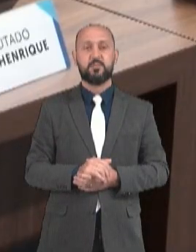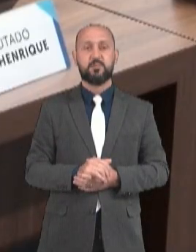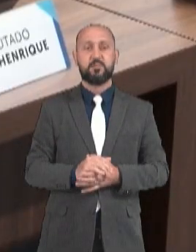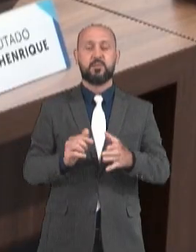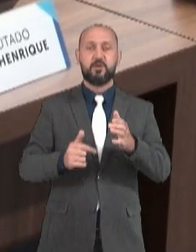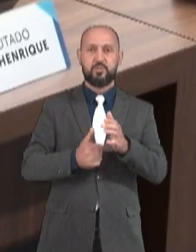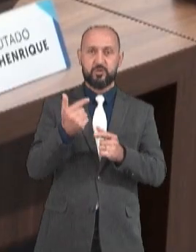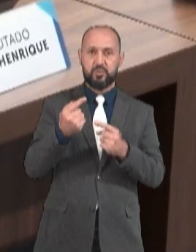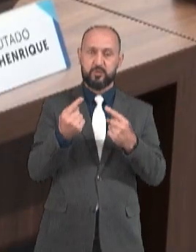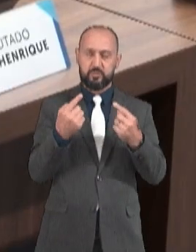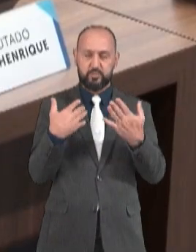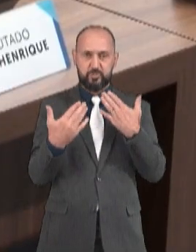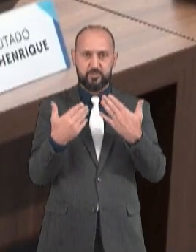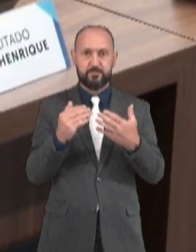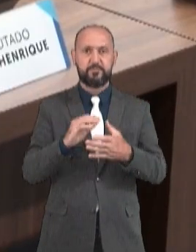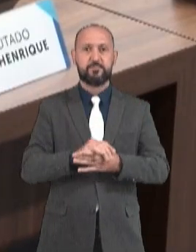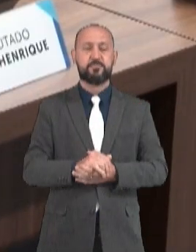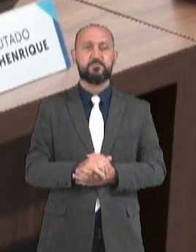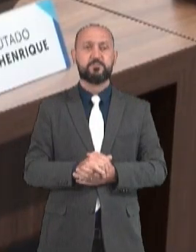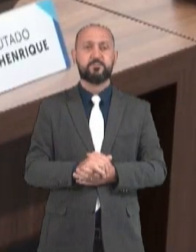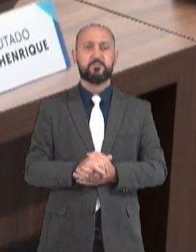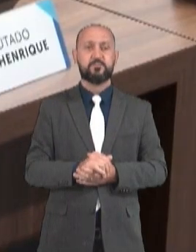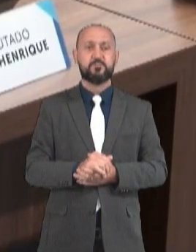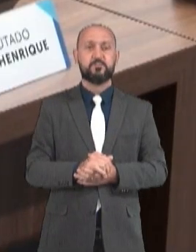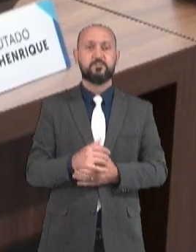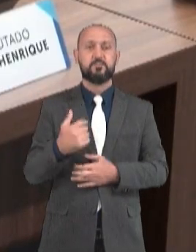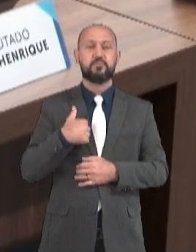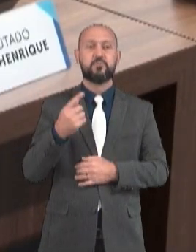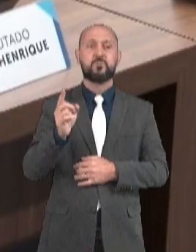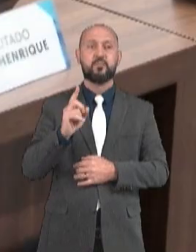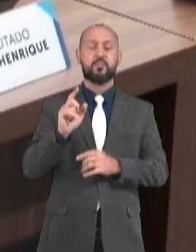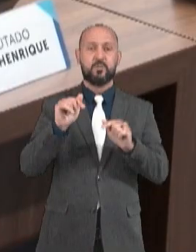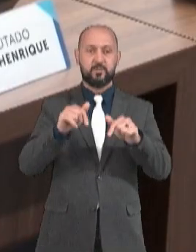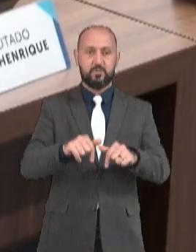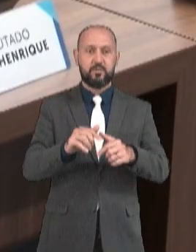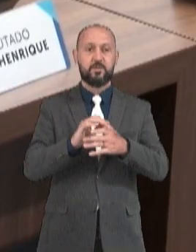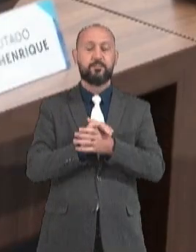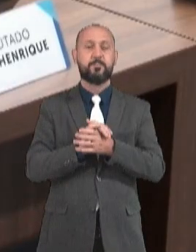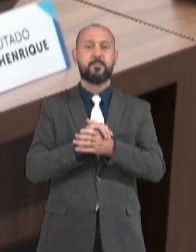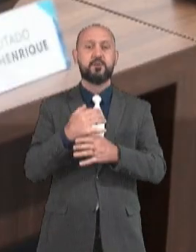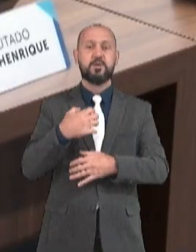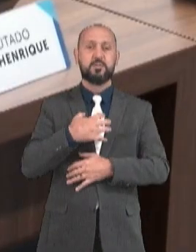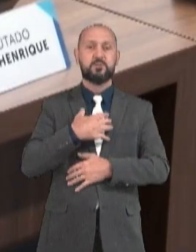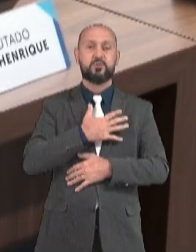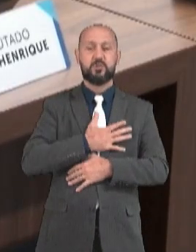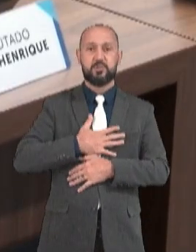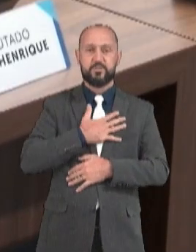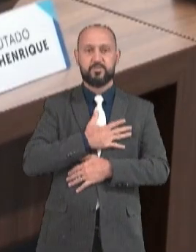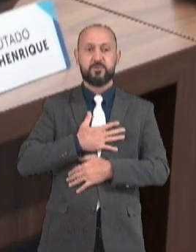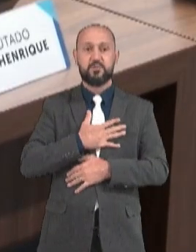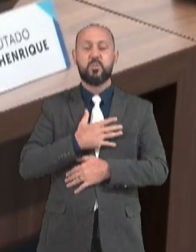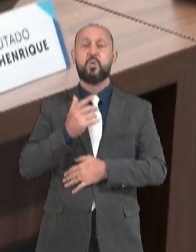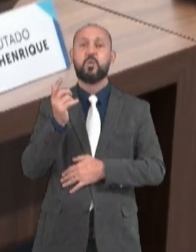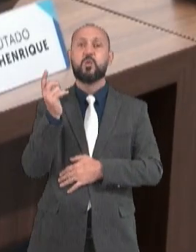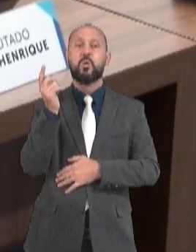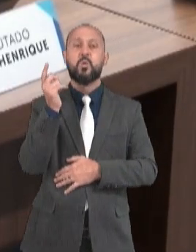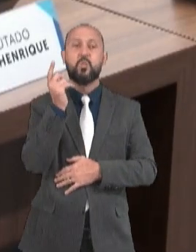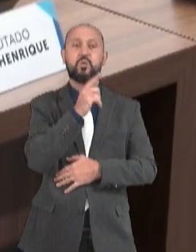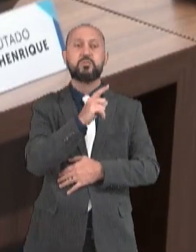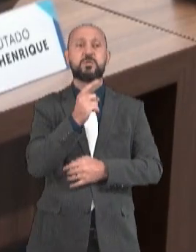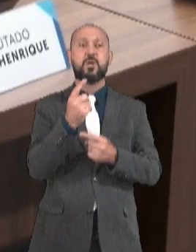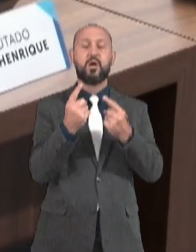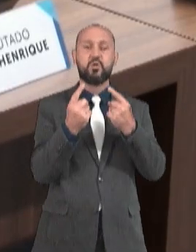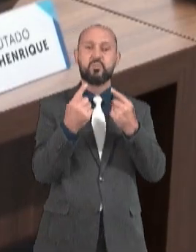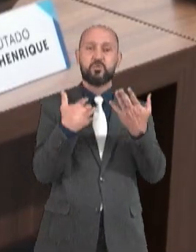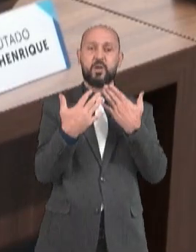segunda discussão, não estava aqui em plenário, mas fico satisfeito que